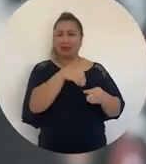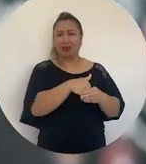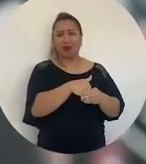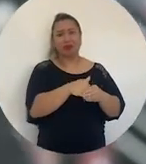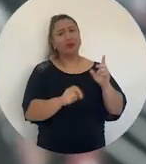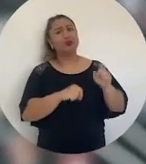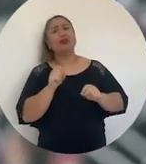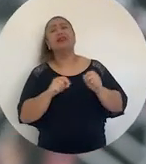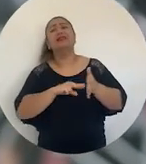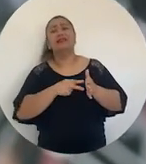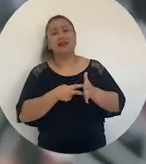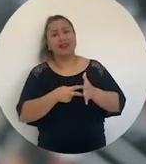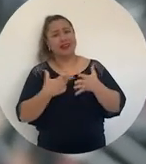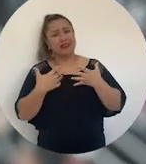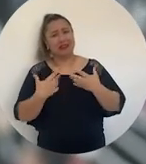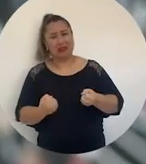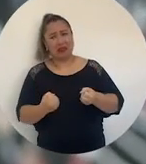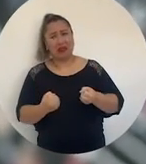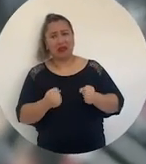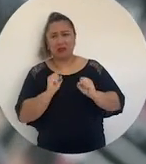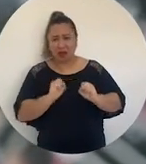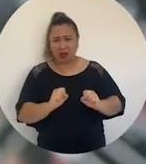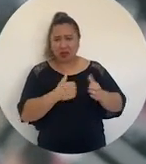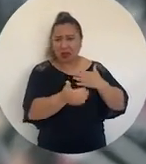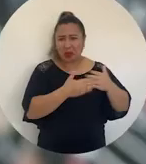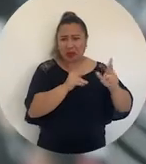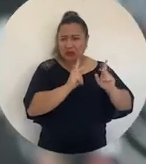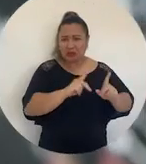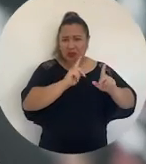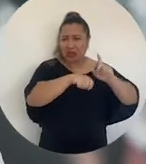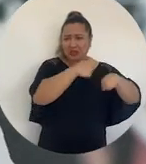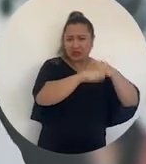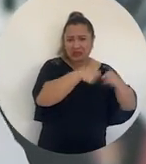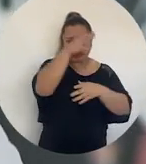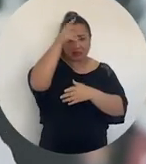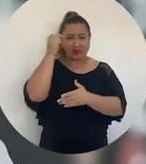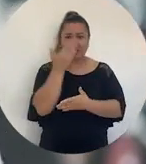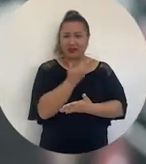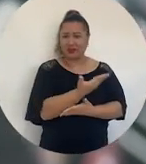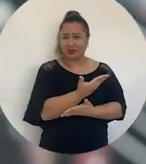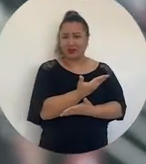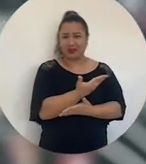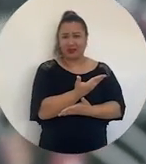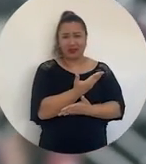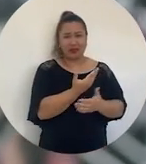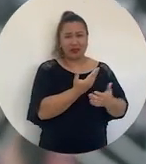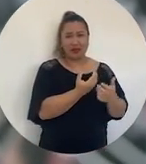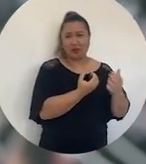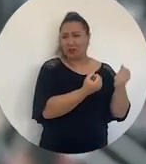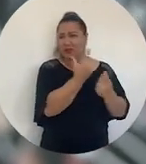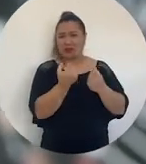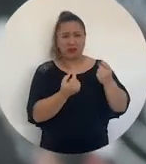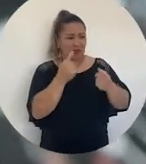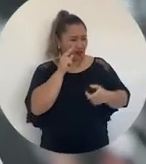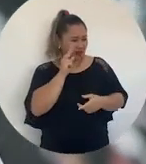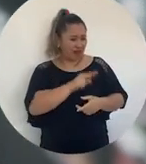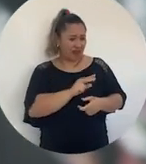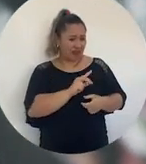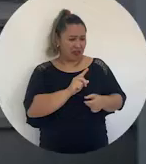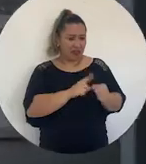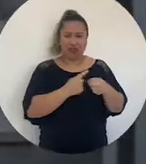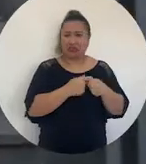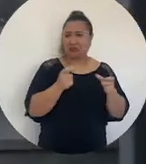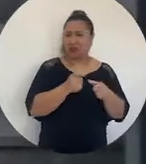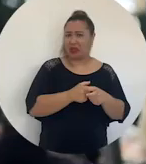Deixar de votar é aceitar que a cidade pode ser administrada por alguém que seja frágil. Alguém que veja a Caxias menor do que